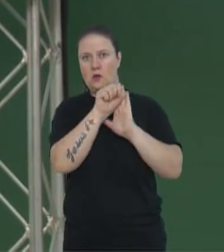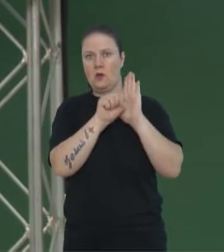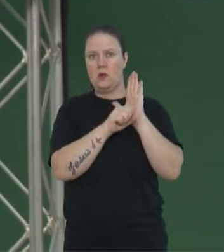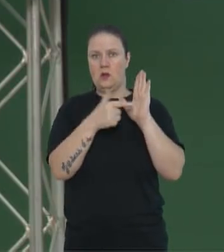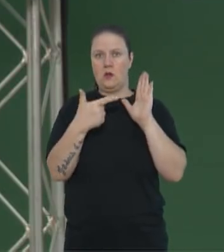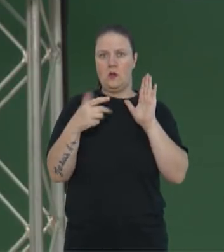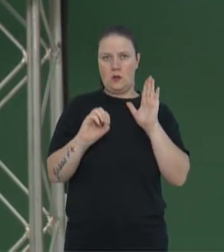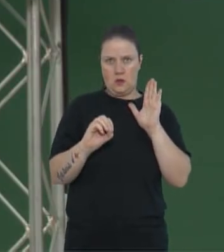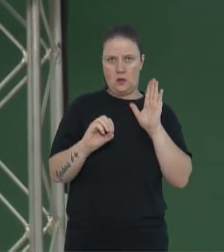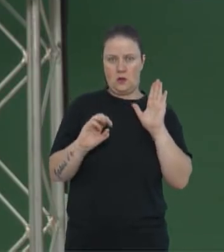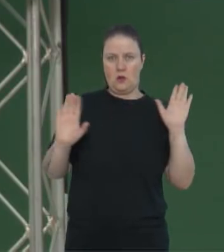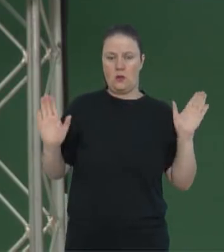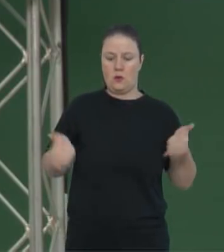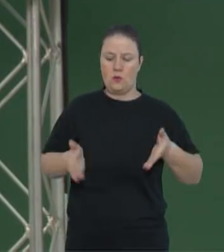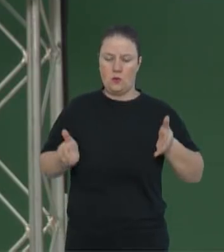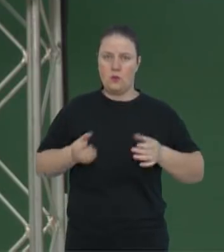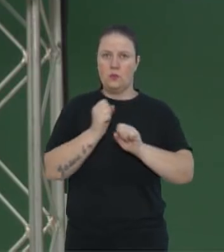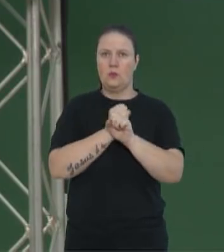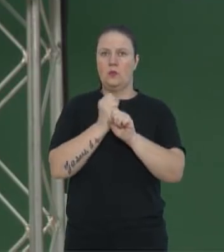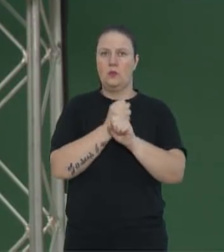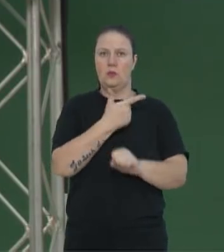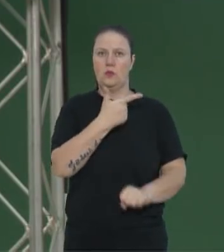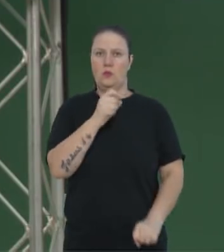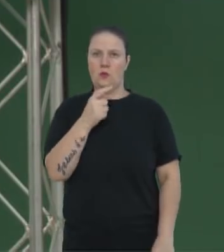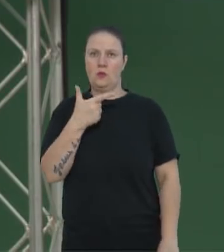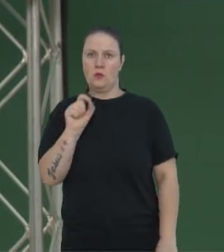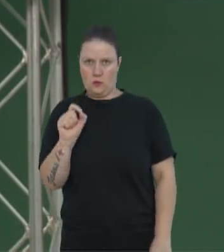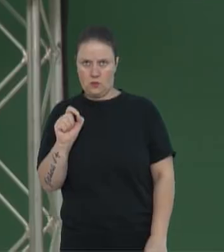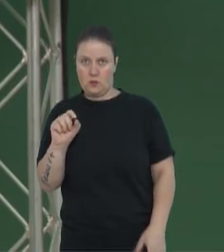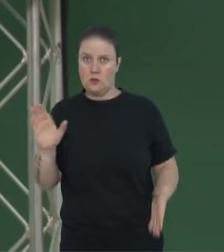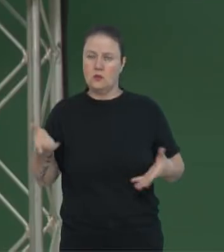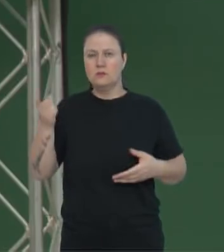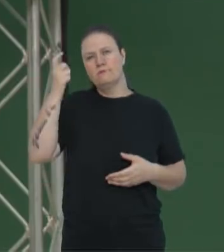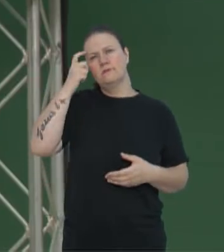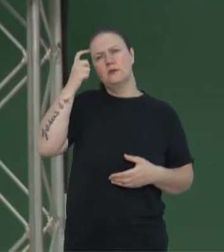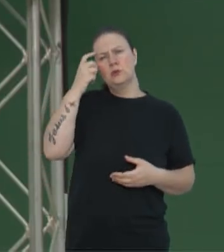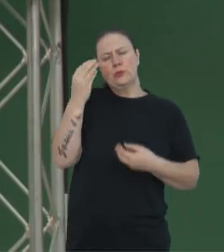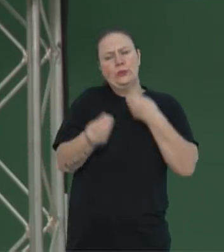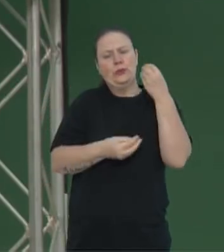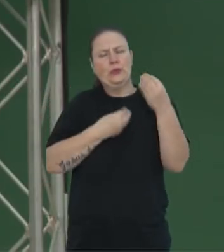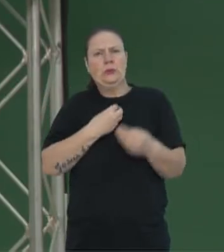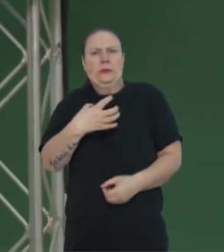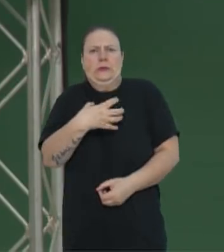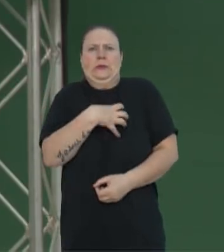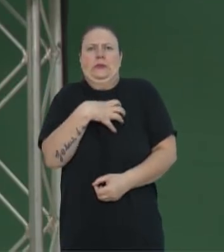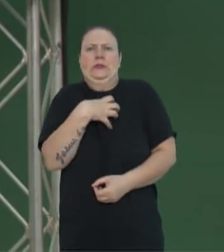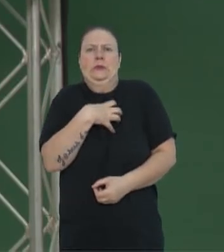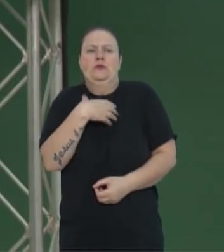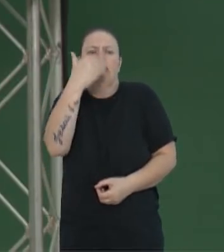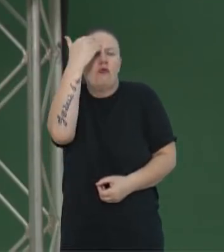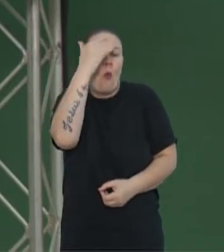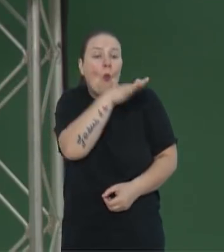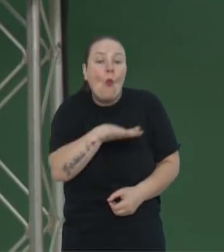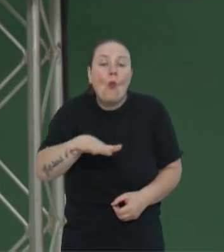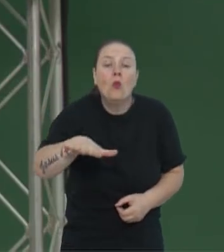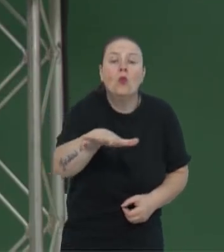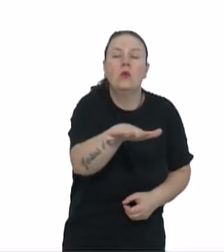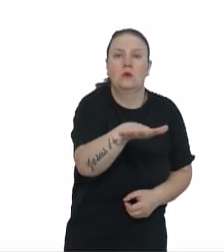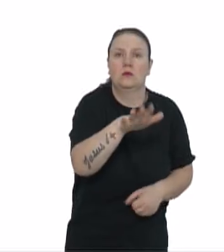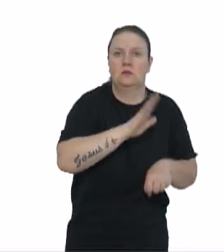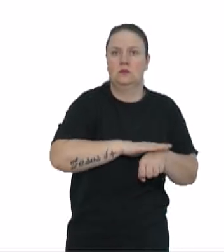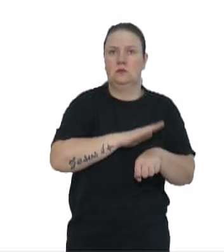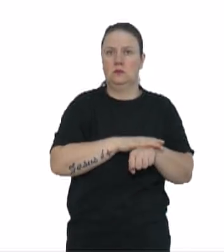aqui, ano de 2020. Eu quero que vocês pensem sobre o espírito do nosso tempo. O que a gente está vivendo hoje? Pensando